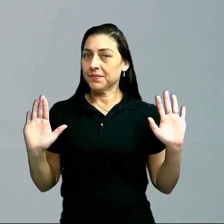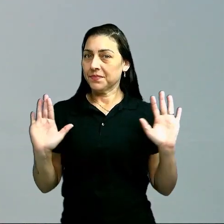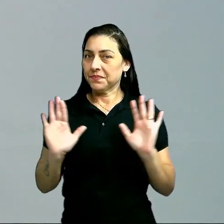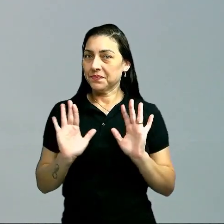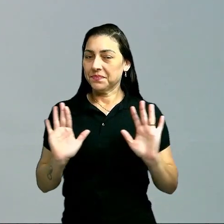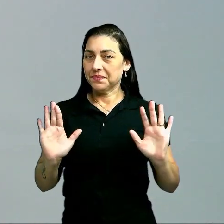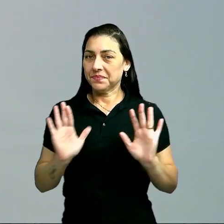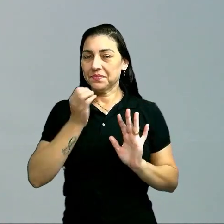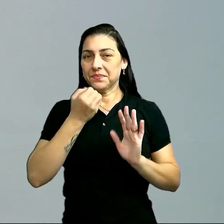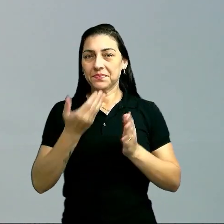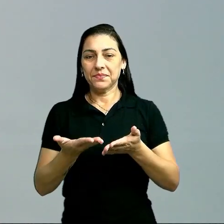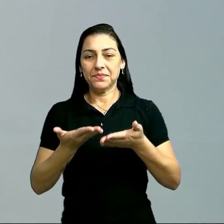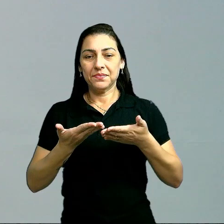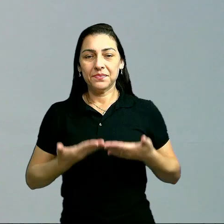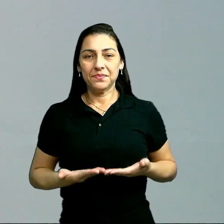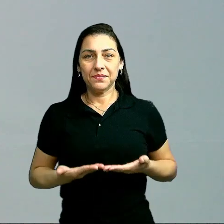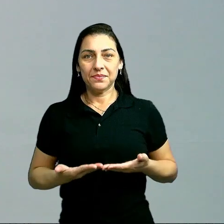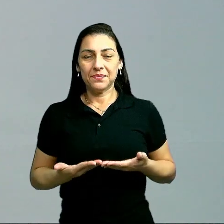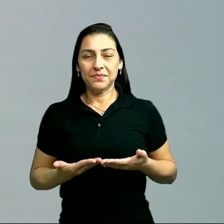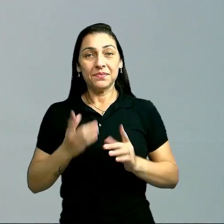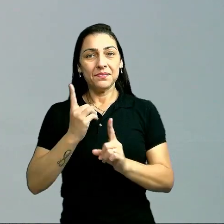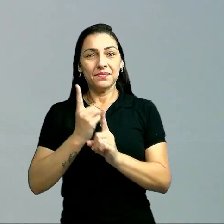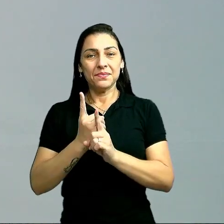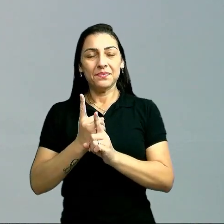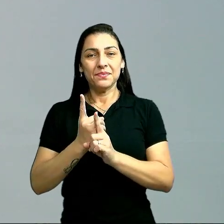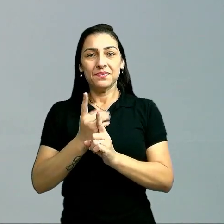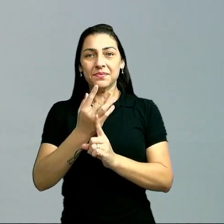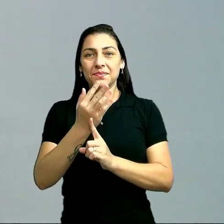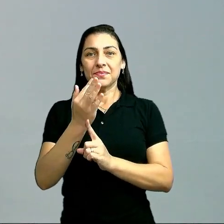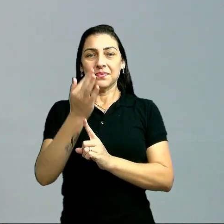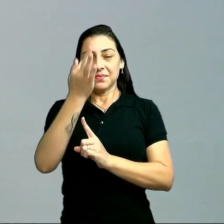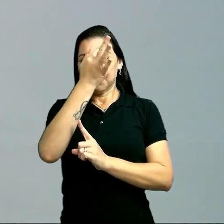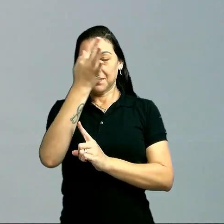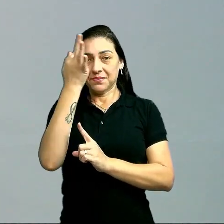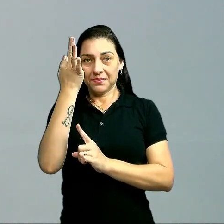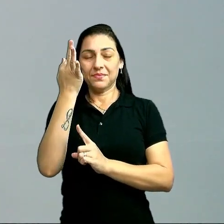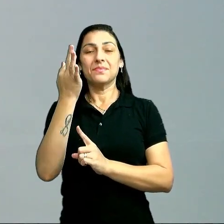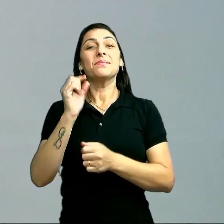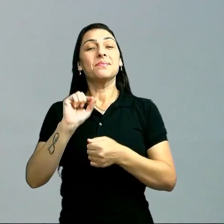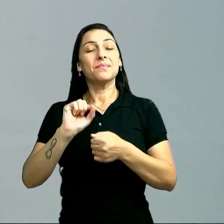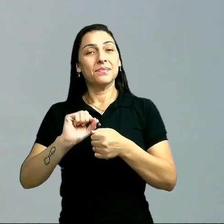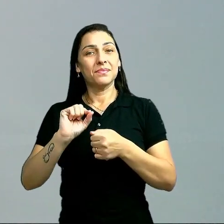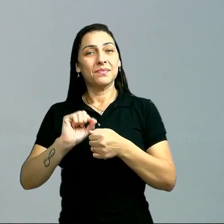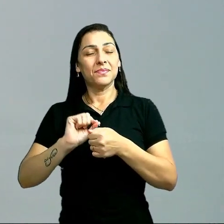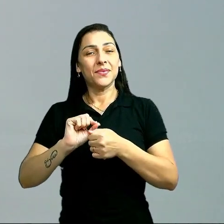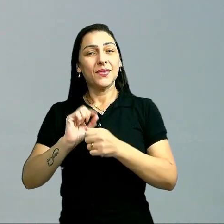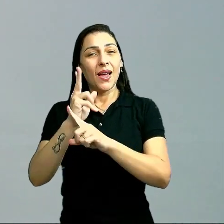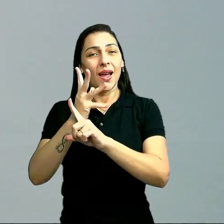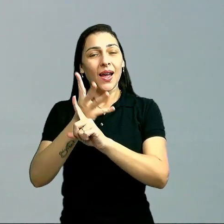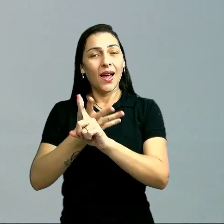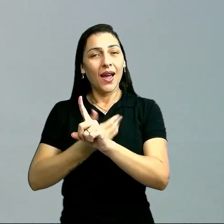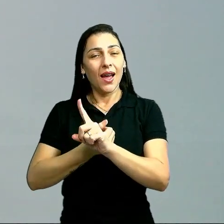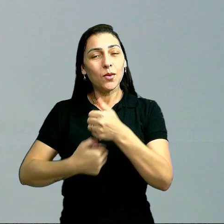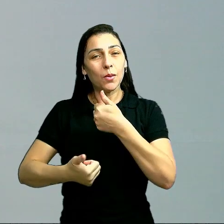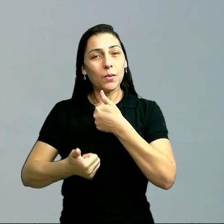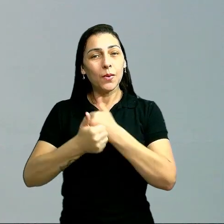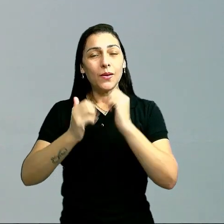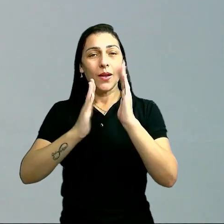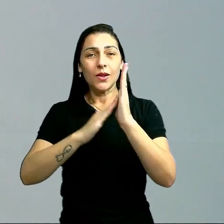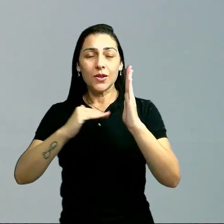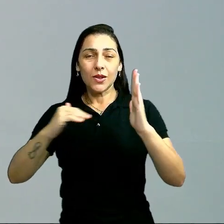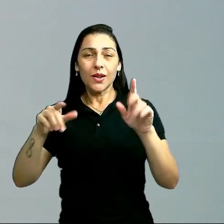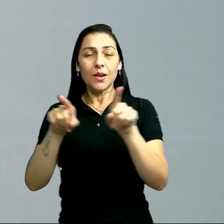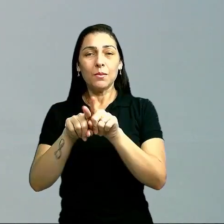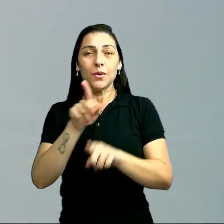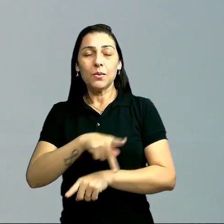Olá, bem-vindos e bem-vindas a esse encontro filosófico desta feita com a questão da arte, com a questão da estética.